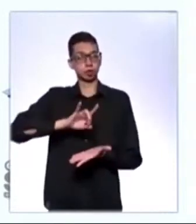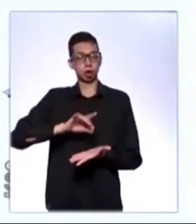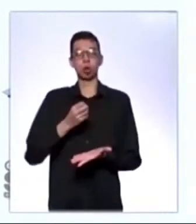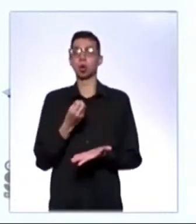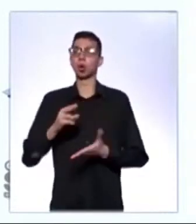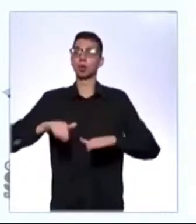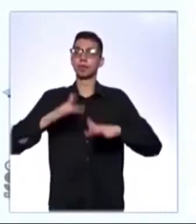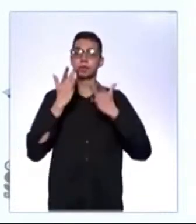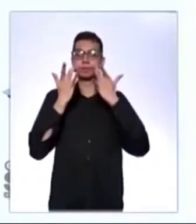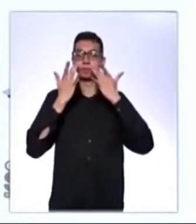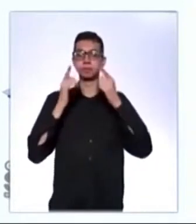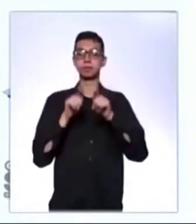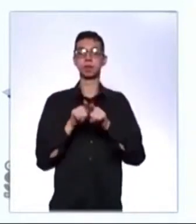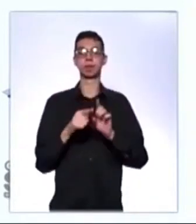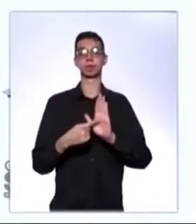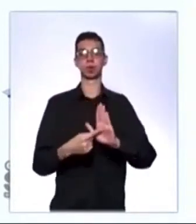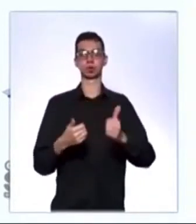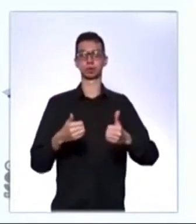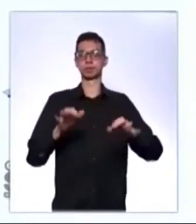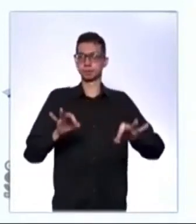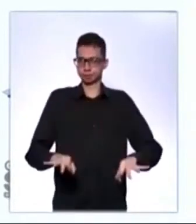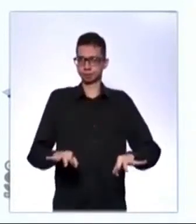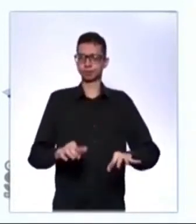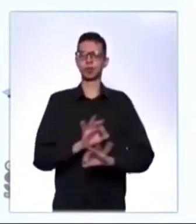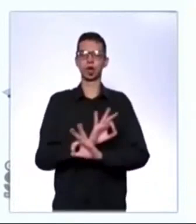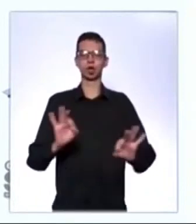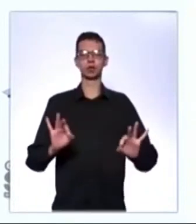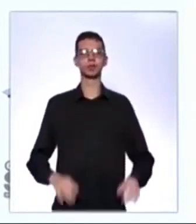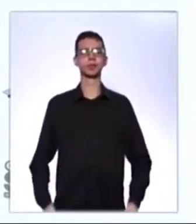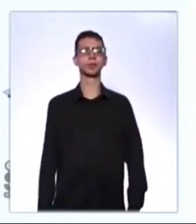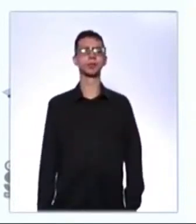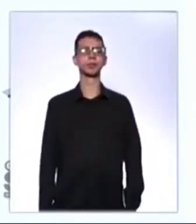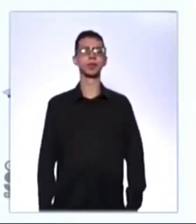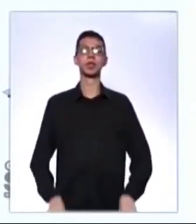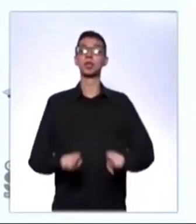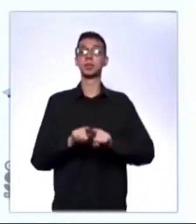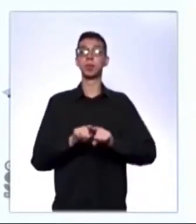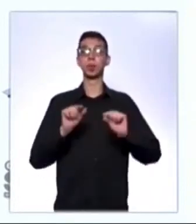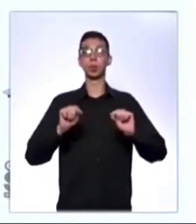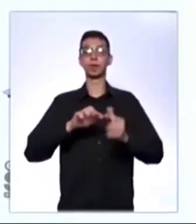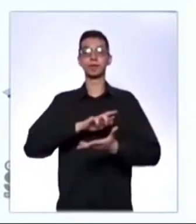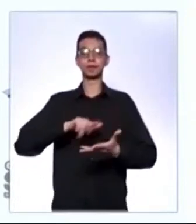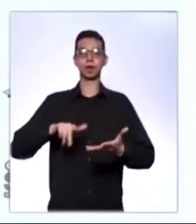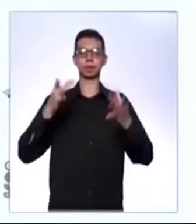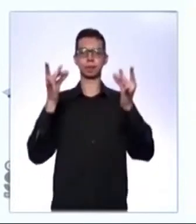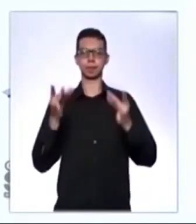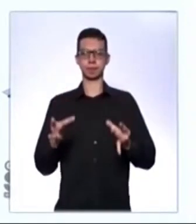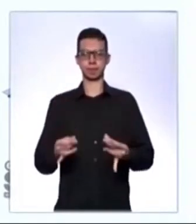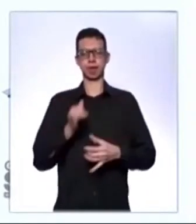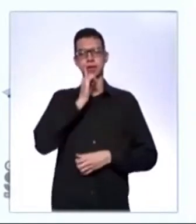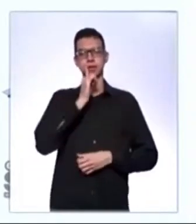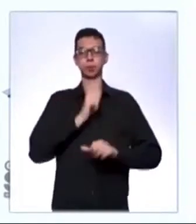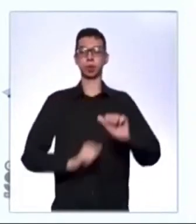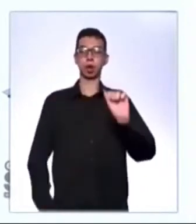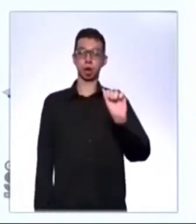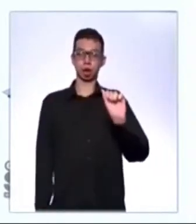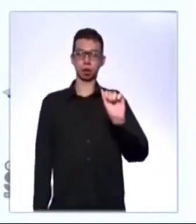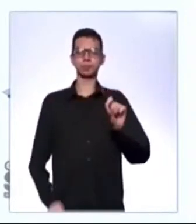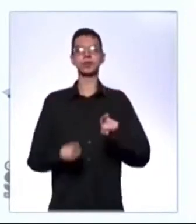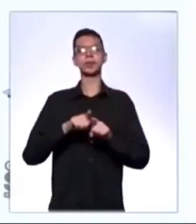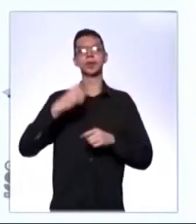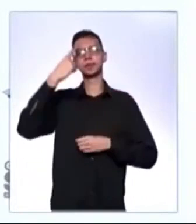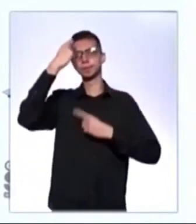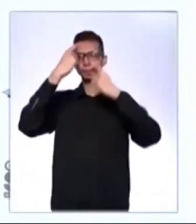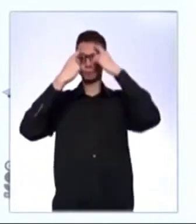espetáculo. Tudo bem, não? Certinho? Outras possibilidades, né? O espetáculo está na letra A, né? Criatividade na